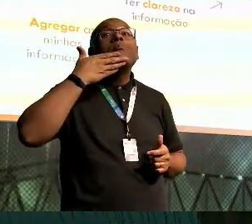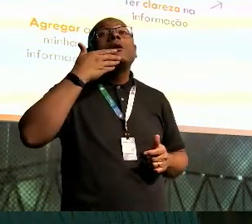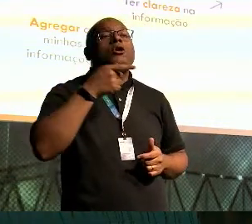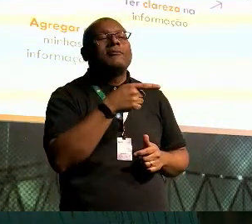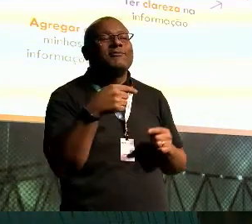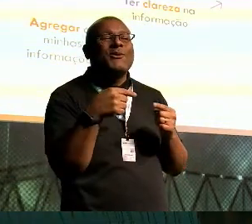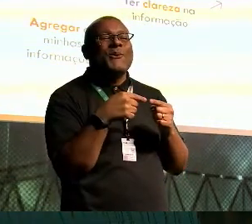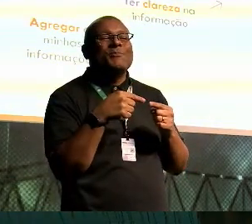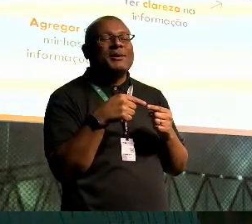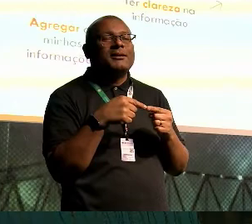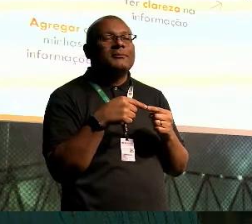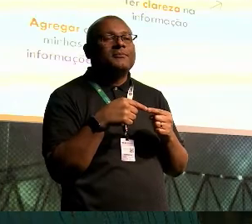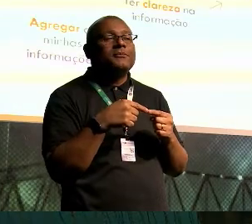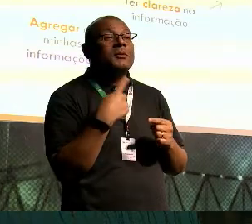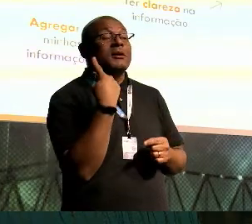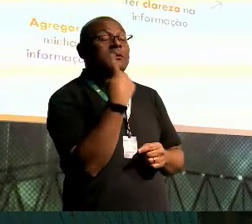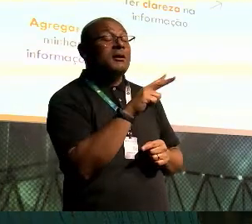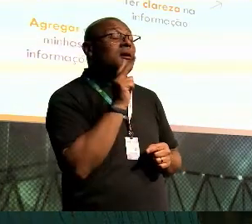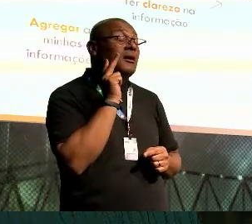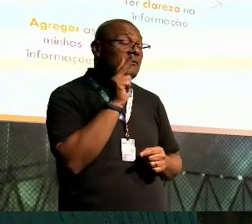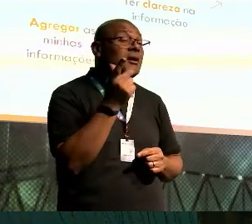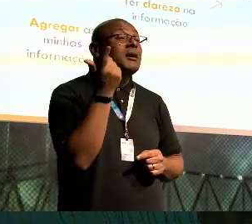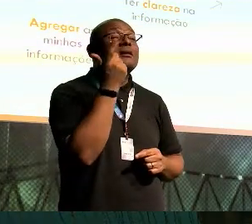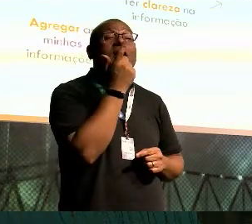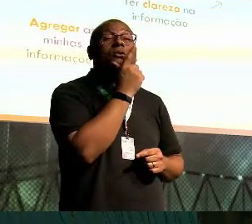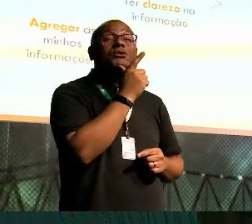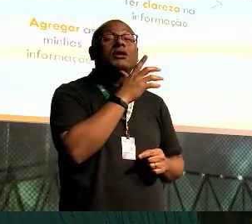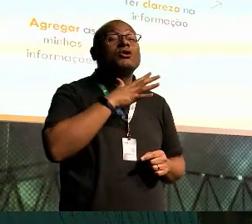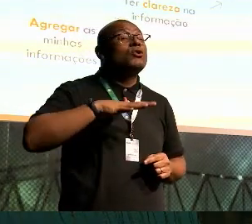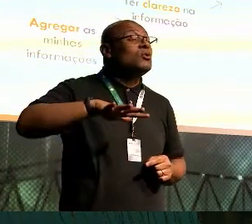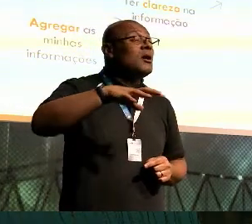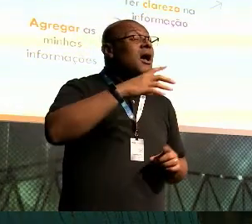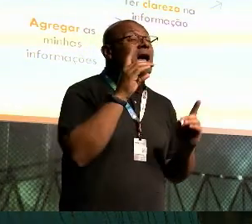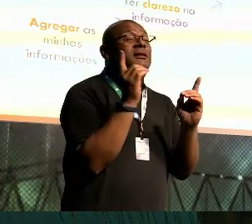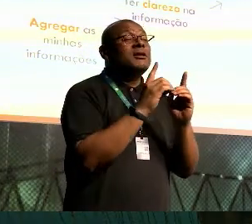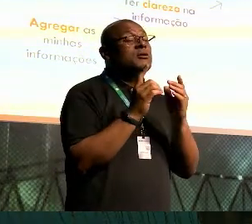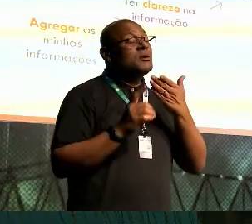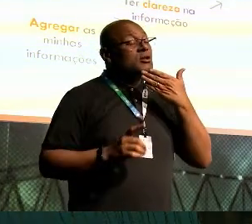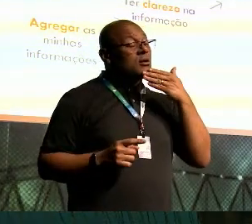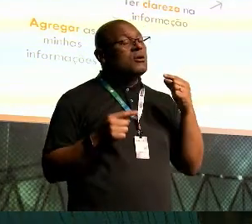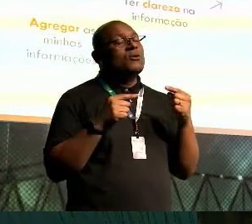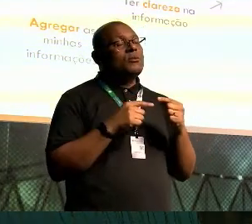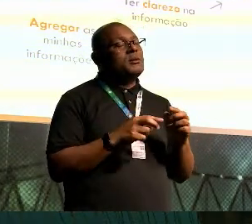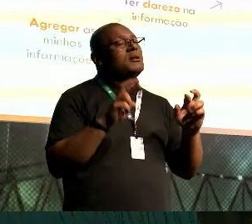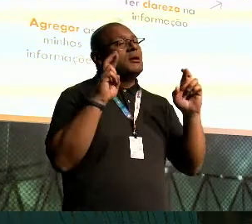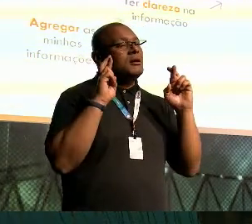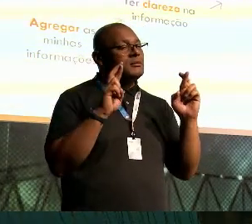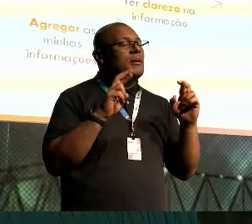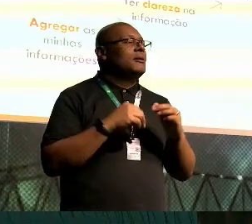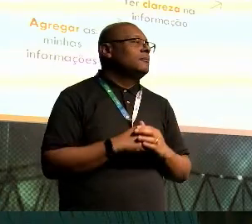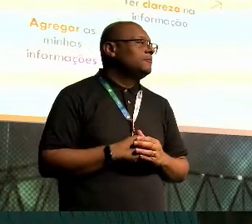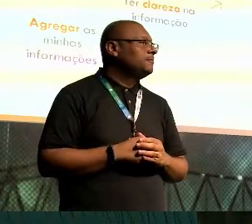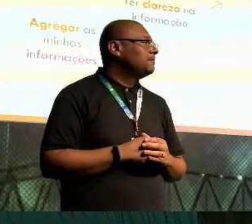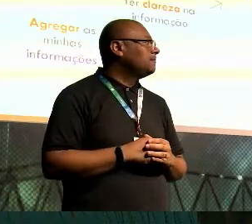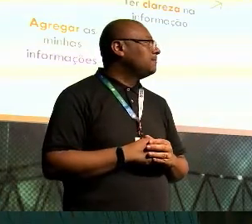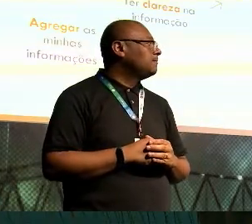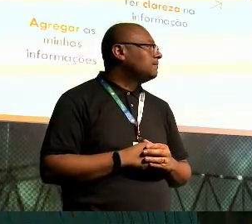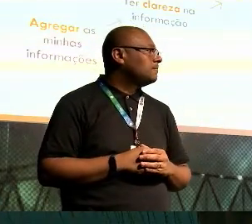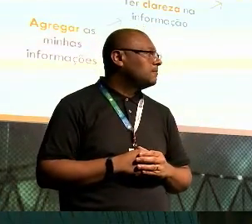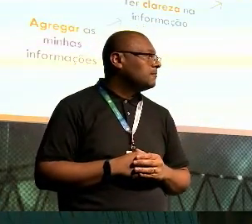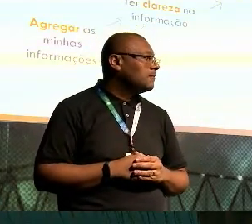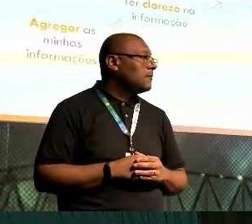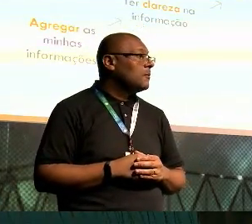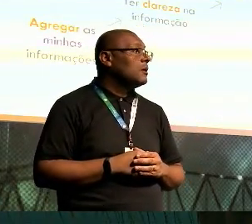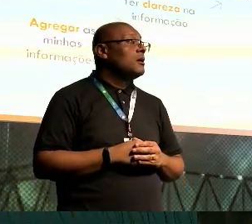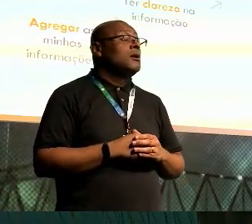usuário? Né? Imagina se o usuário consegue ver que está ganhando de todas as formas. Então, é isso que a gente espera realmente. Ser